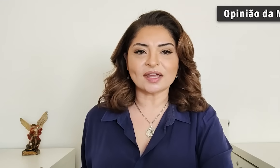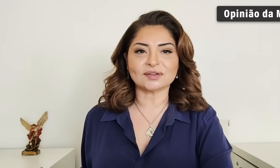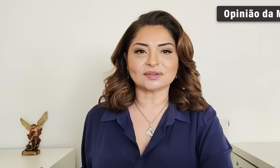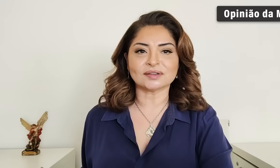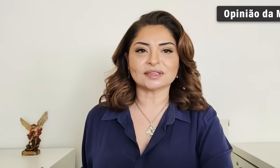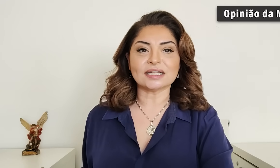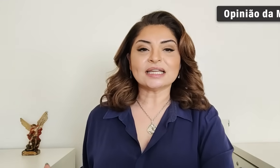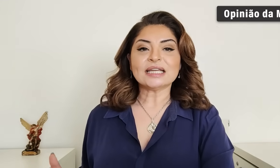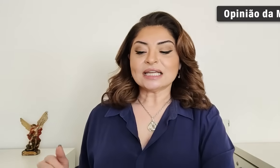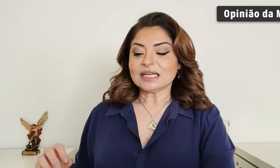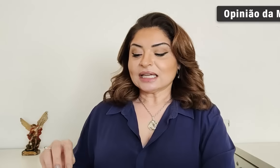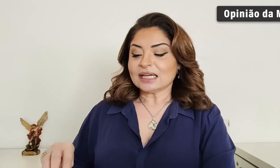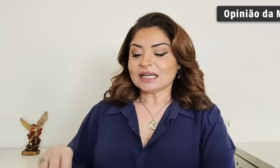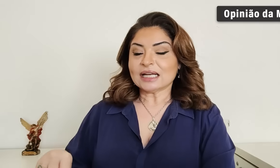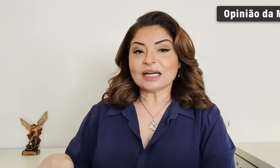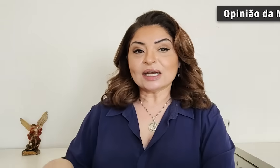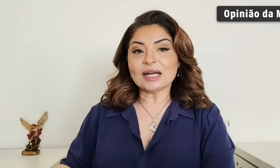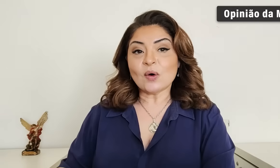Correto?